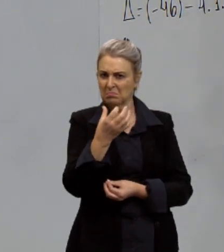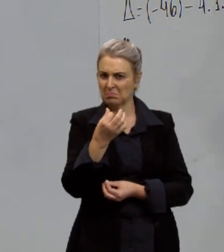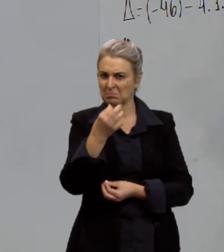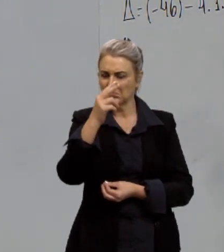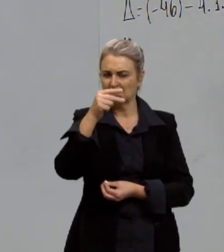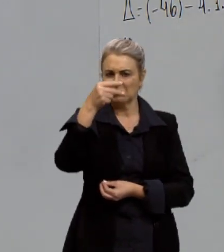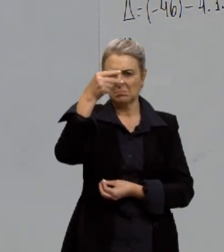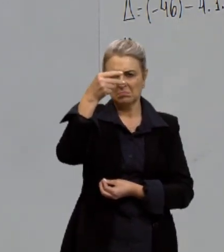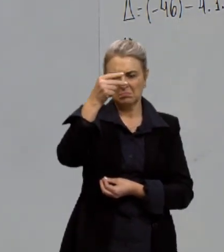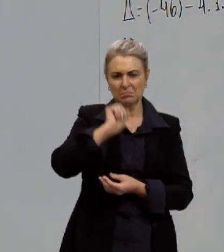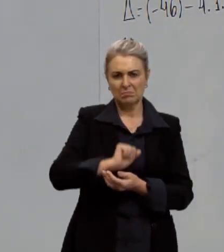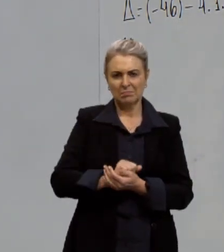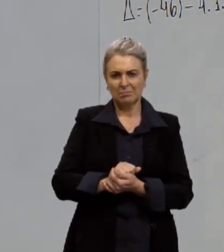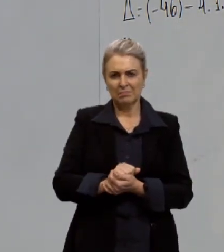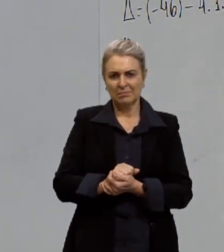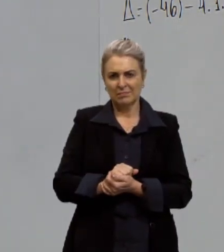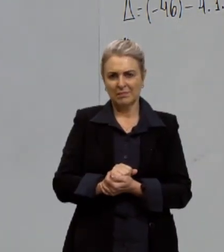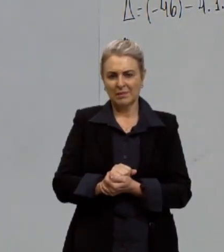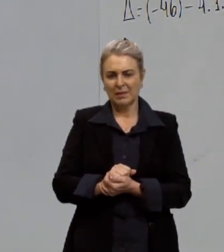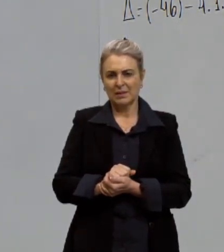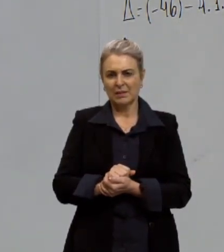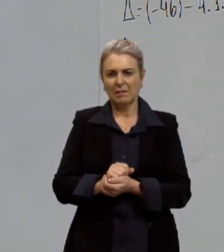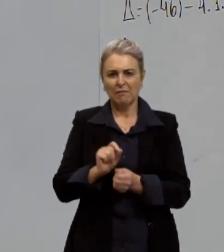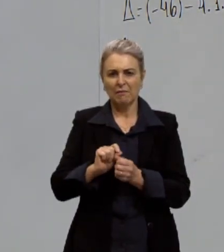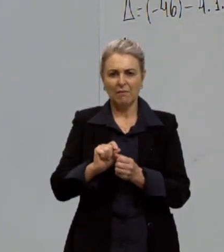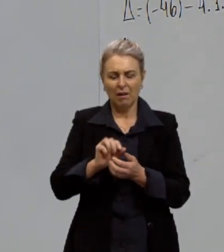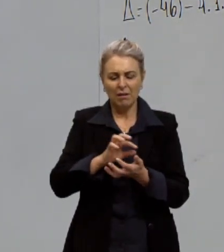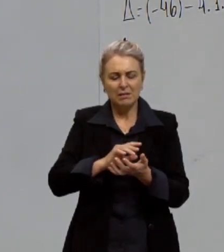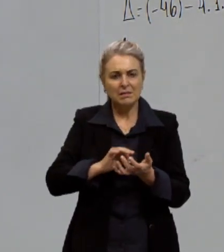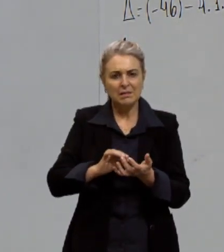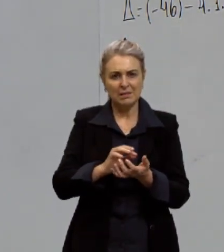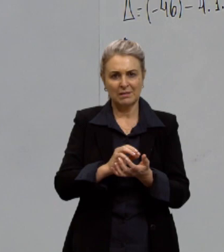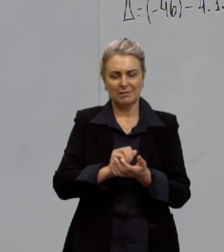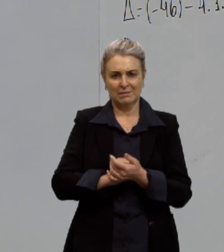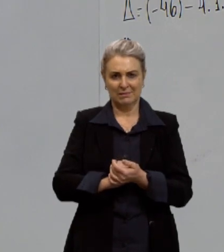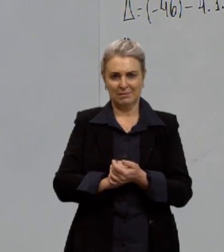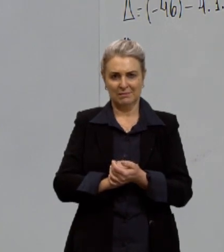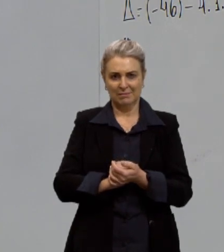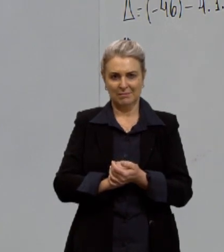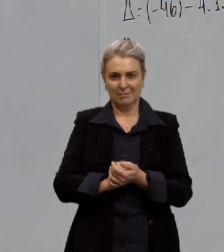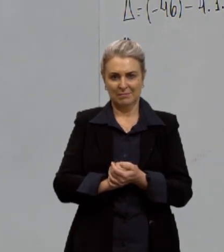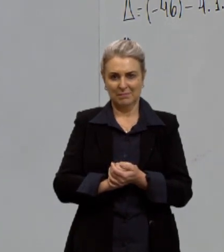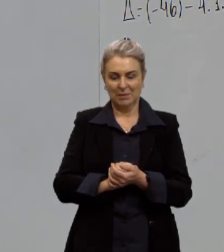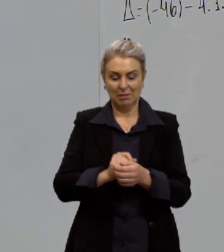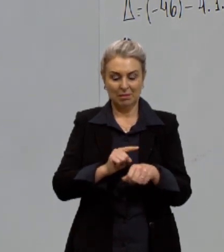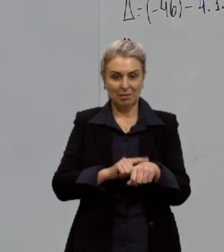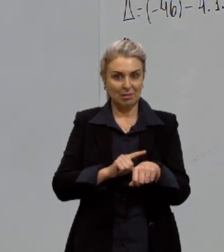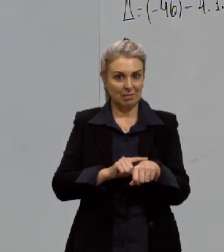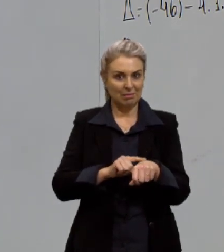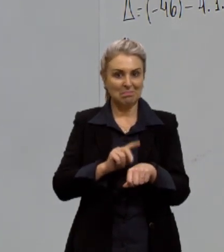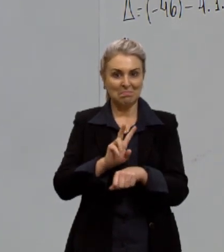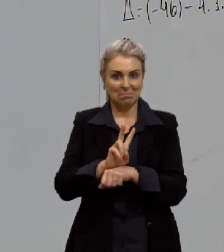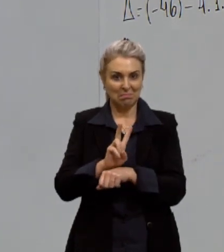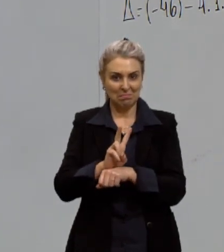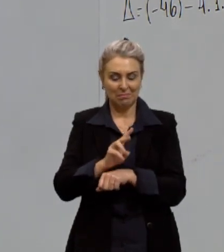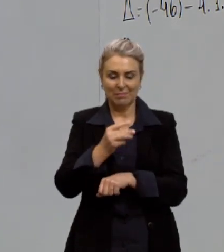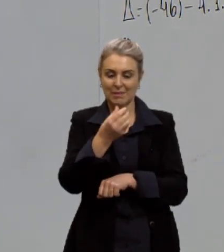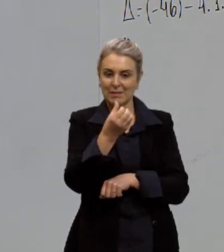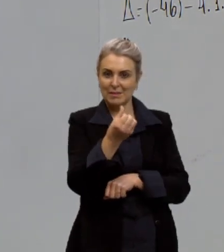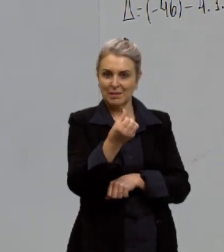que que eu vou ficar lá perdendo? Ah, já faz a continha, tá? Já ganha tempo ali. 6 vezes